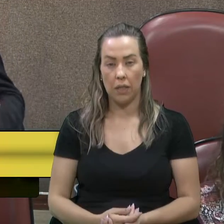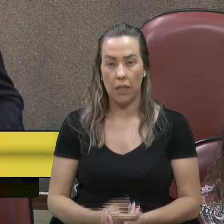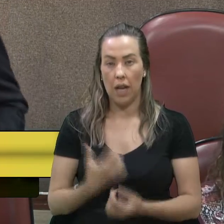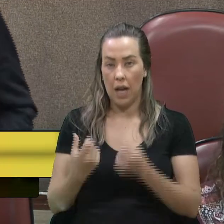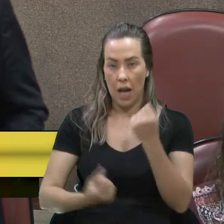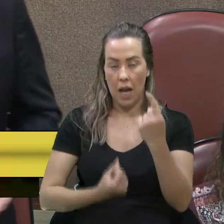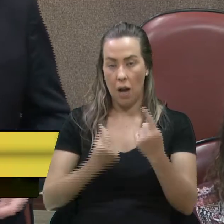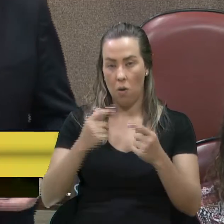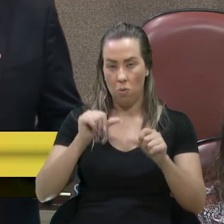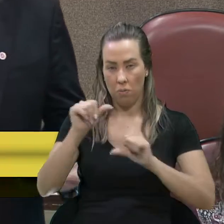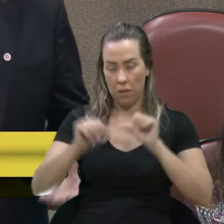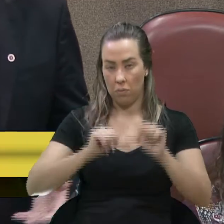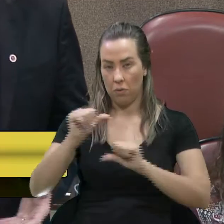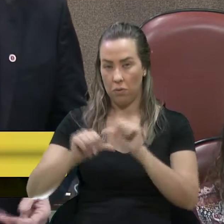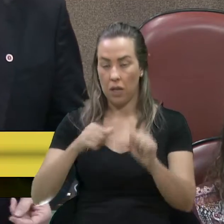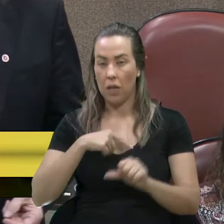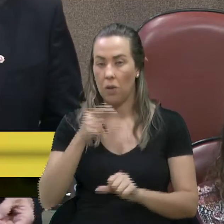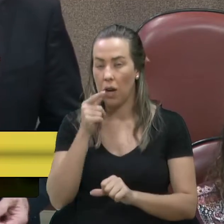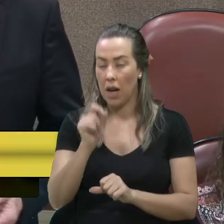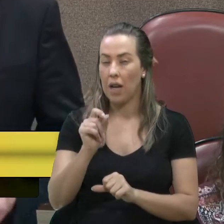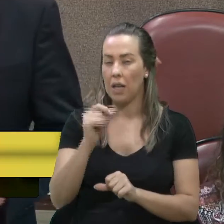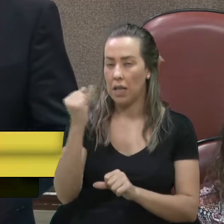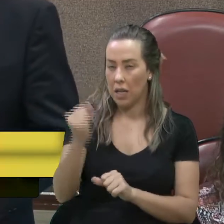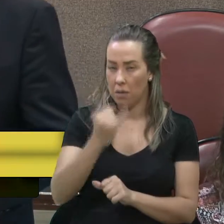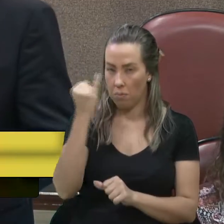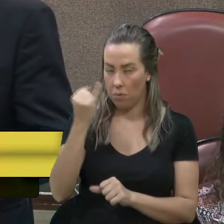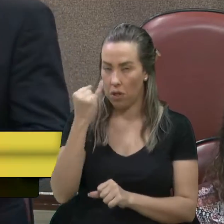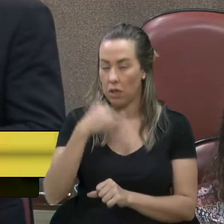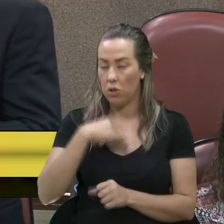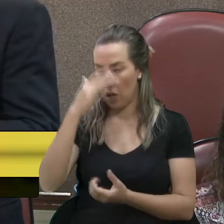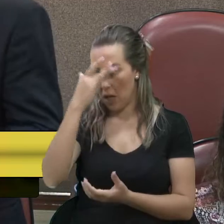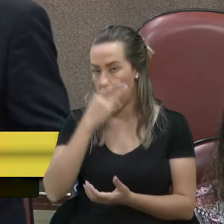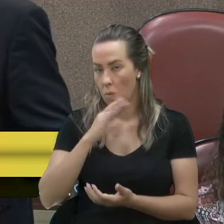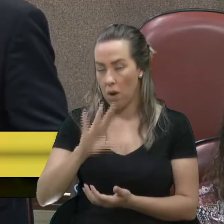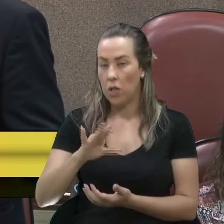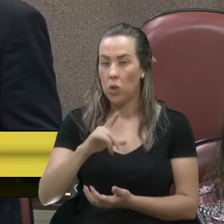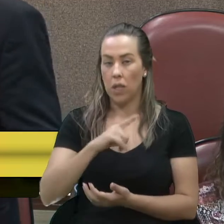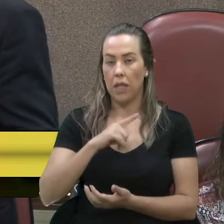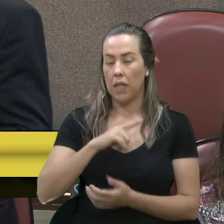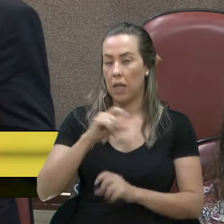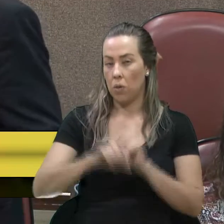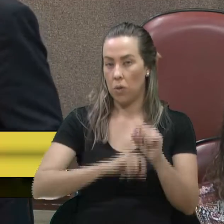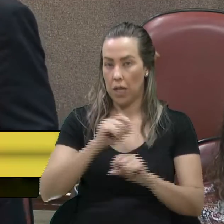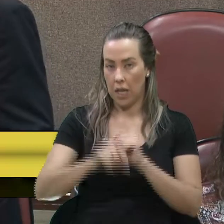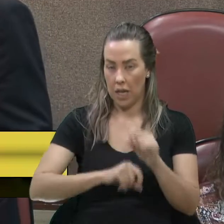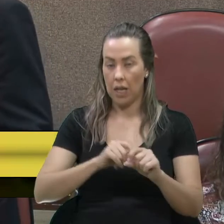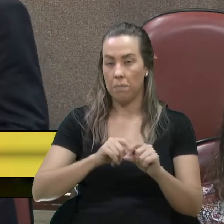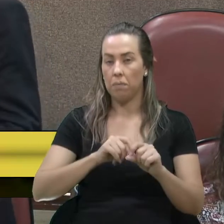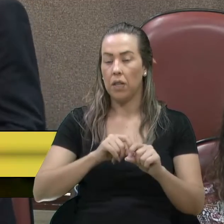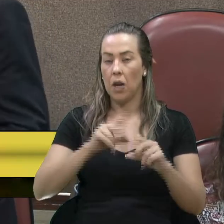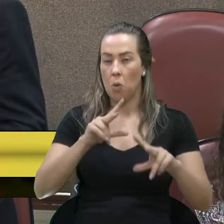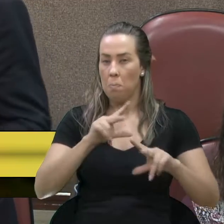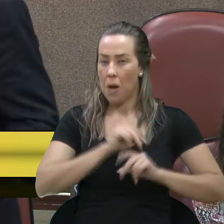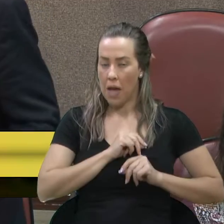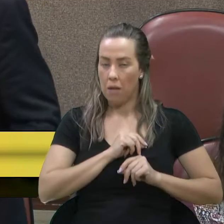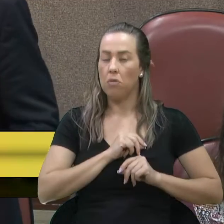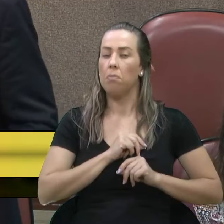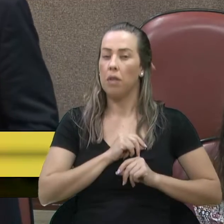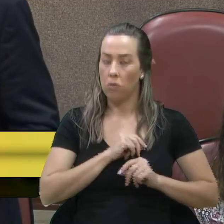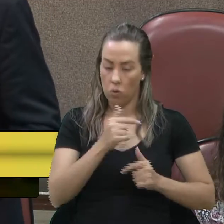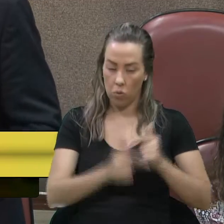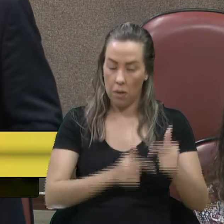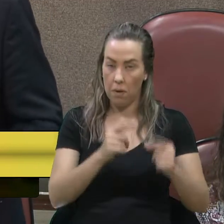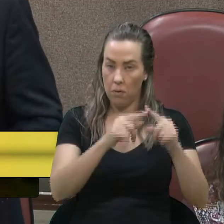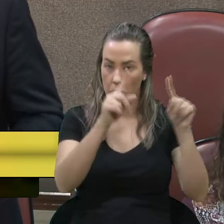Algumas modificações eu considero importante, que exista o mérito do trabalho do funcionário